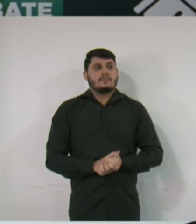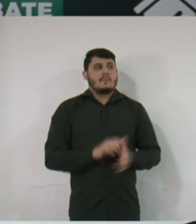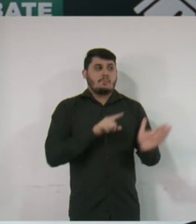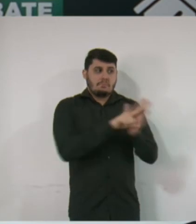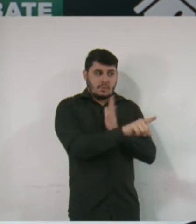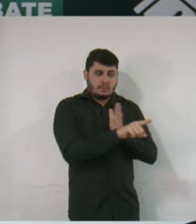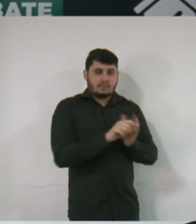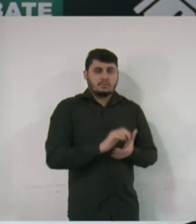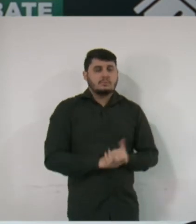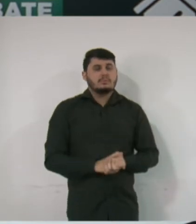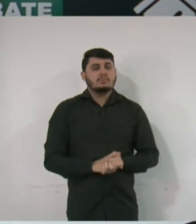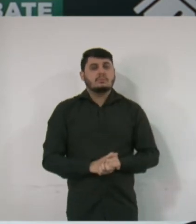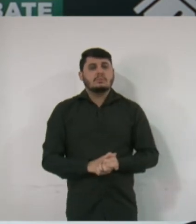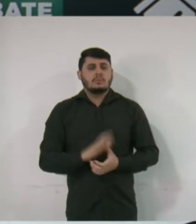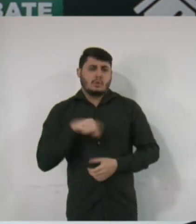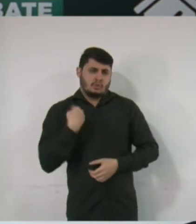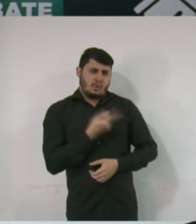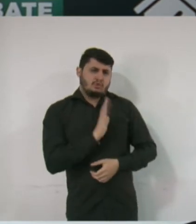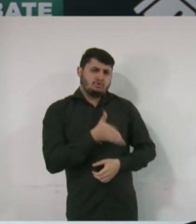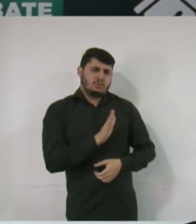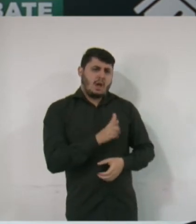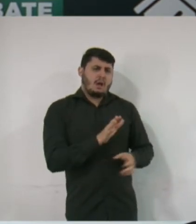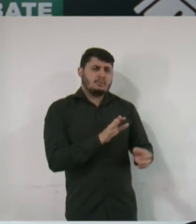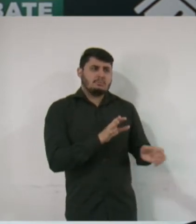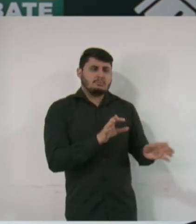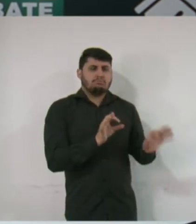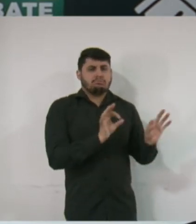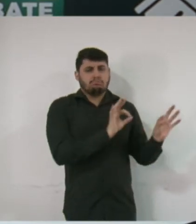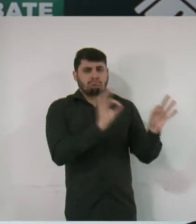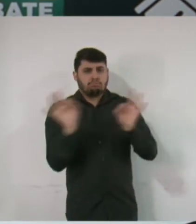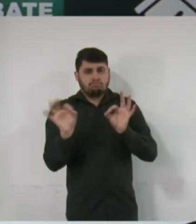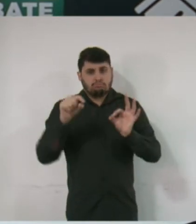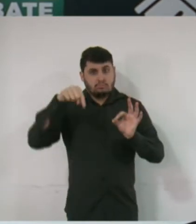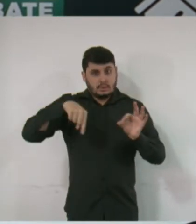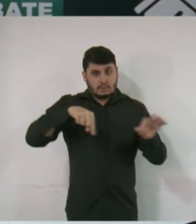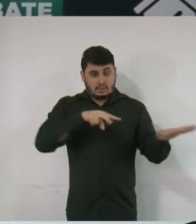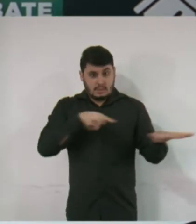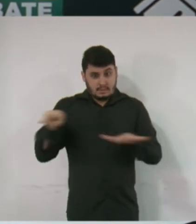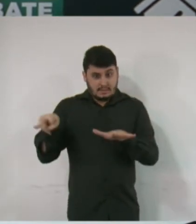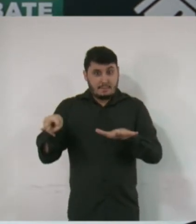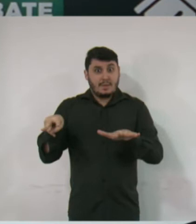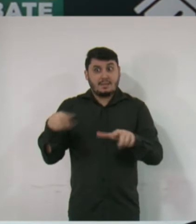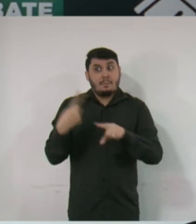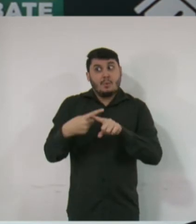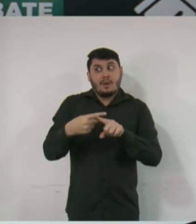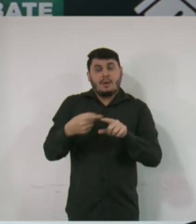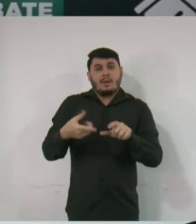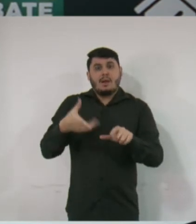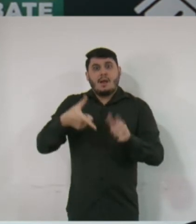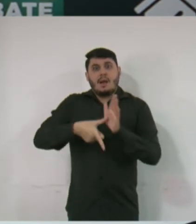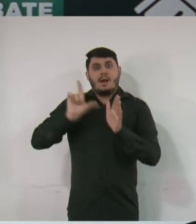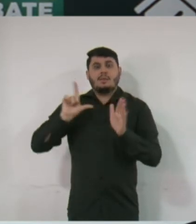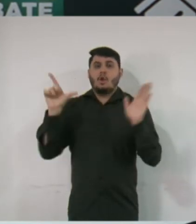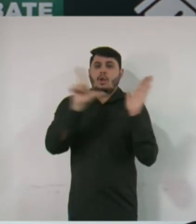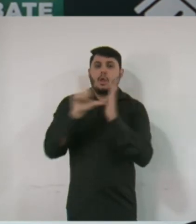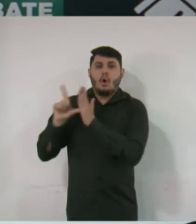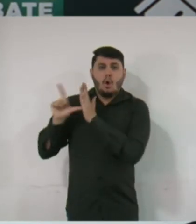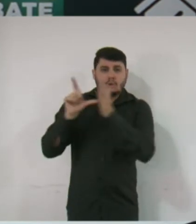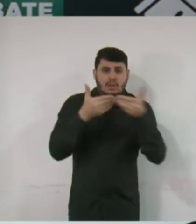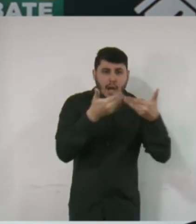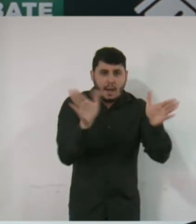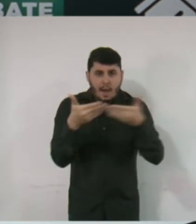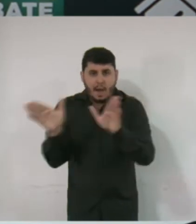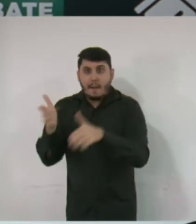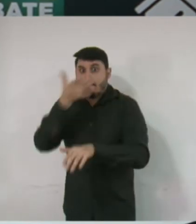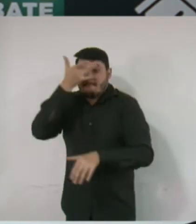FM. Nós observamos ao longo desta primeira semana de reabertura do comércio na etapa 4 que há um número considerável de pessoas nas ruas